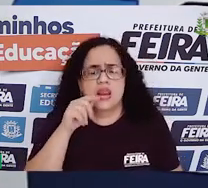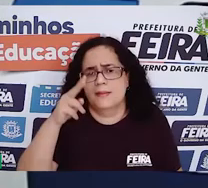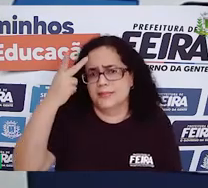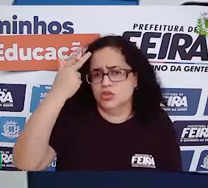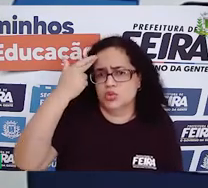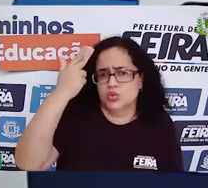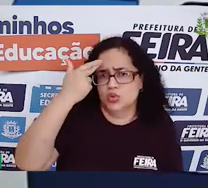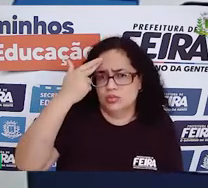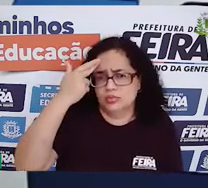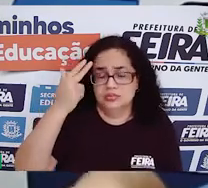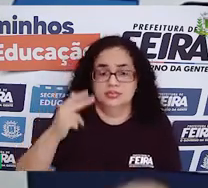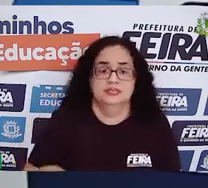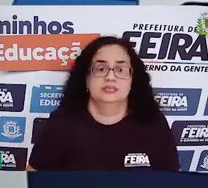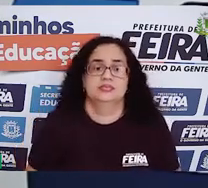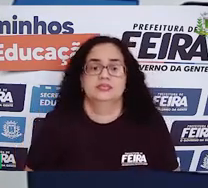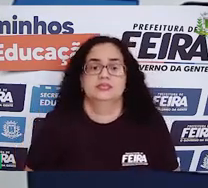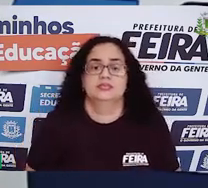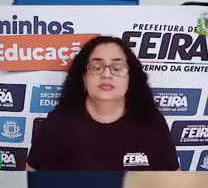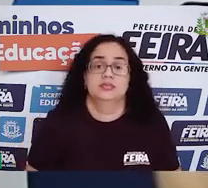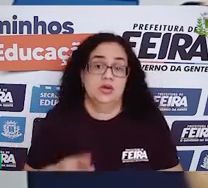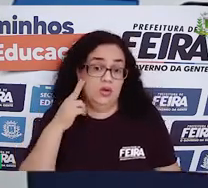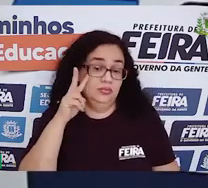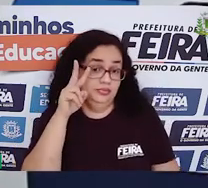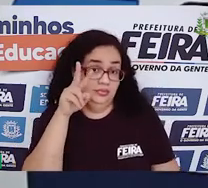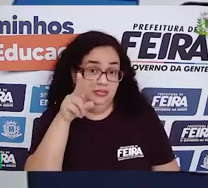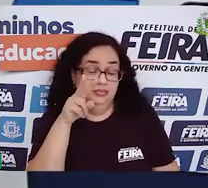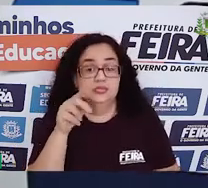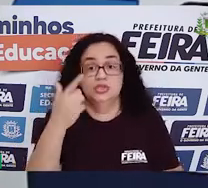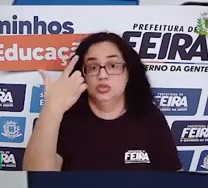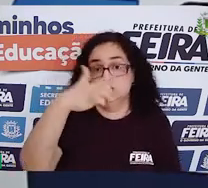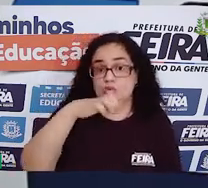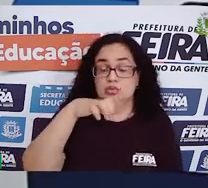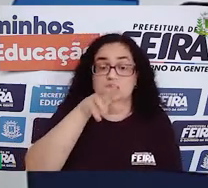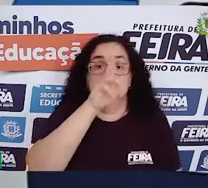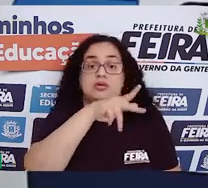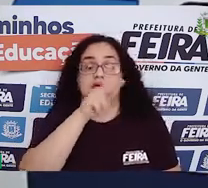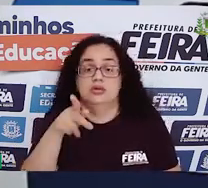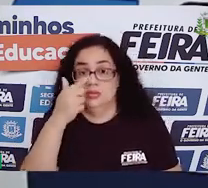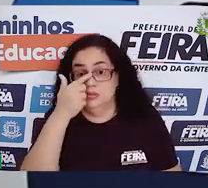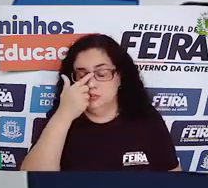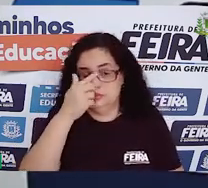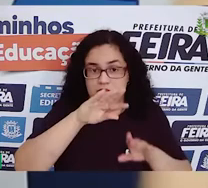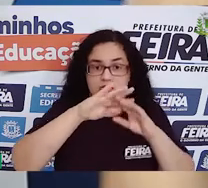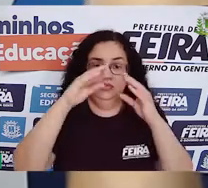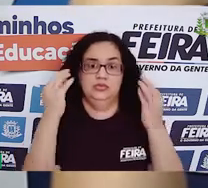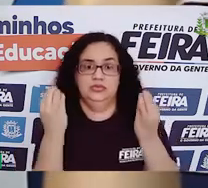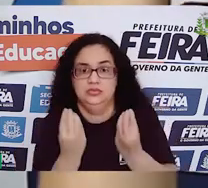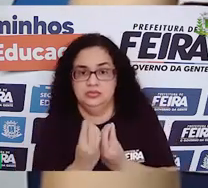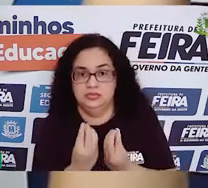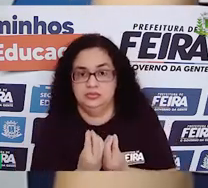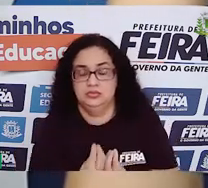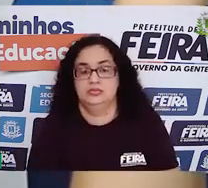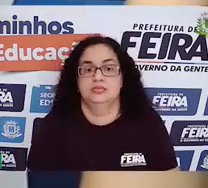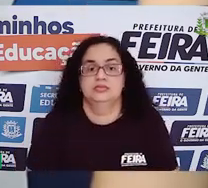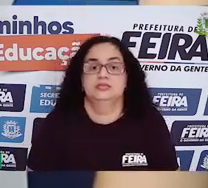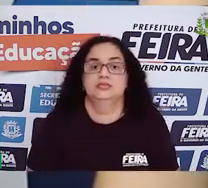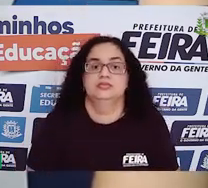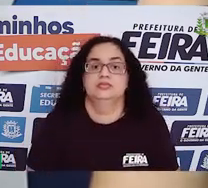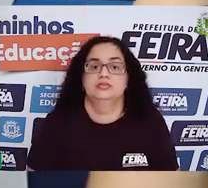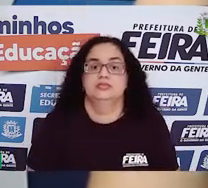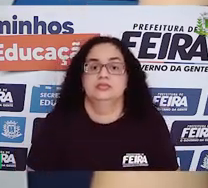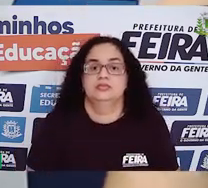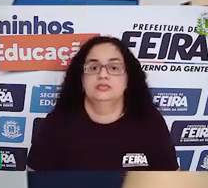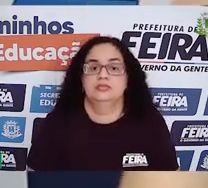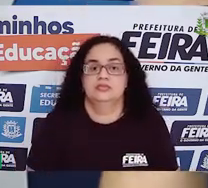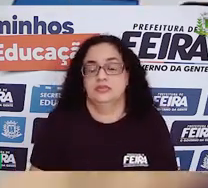lápis de madeira. Então vamos lá observar. Novamente a Pró pega a mangueira e vai dobrar a mangueira, ó.